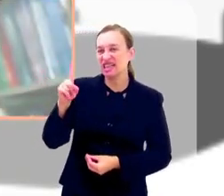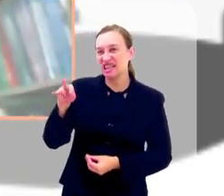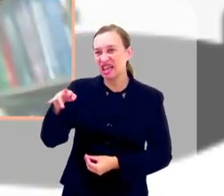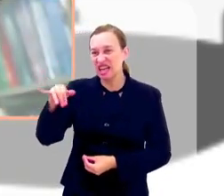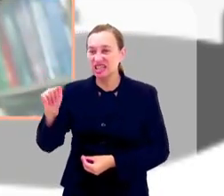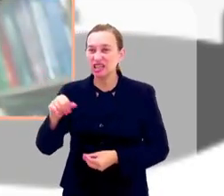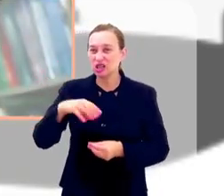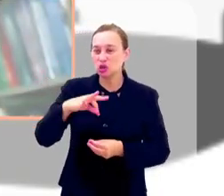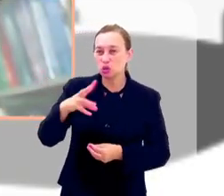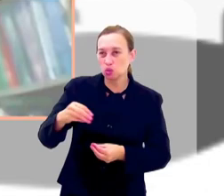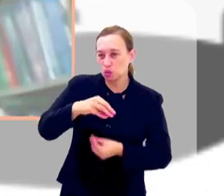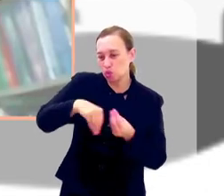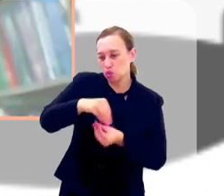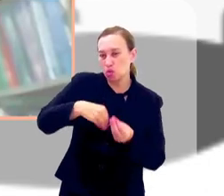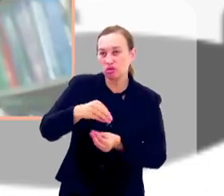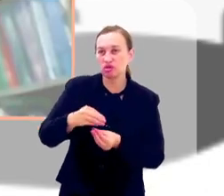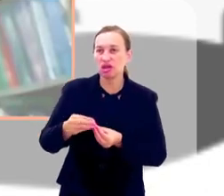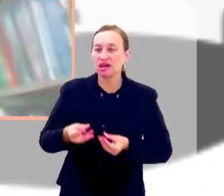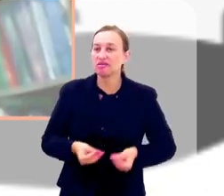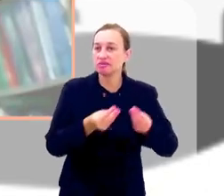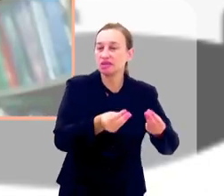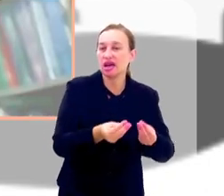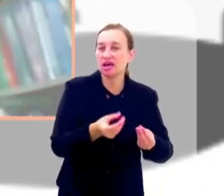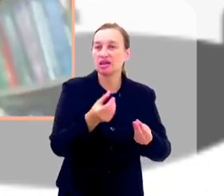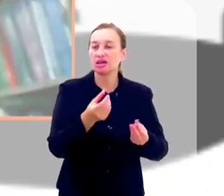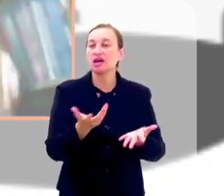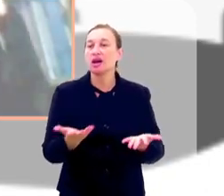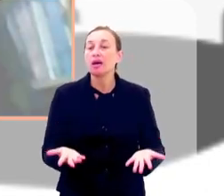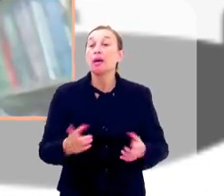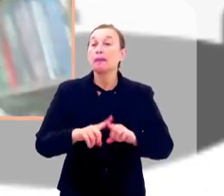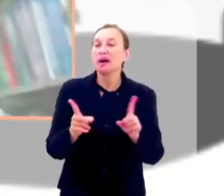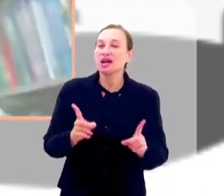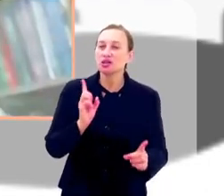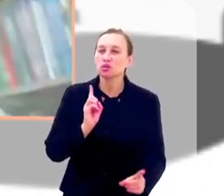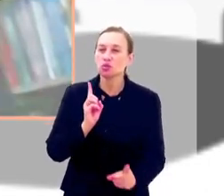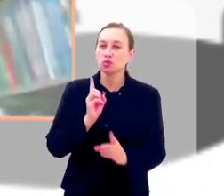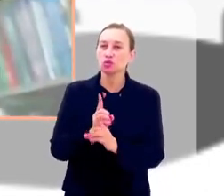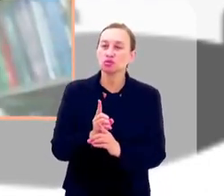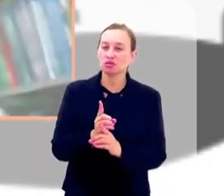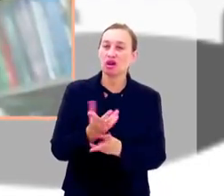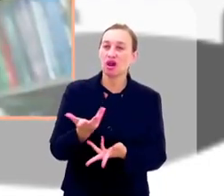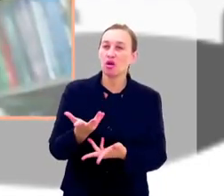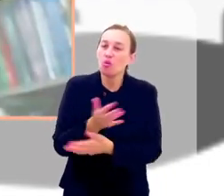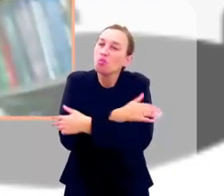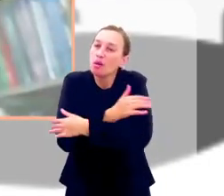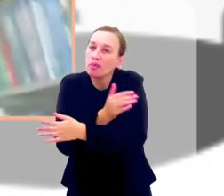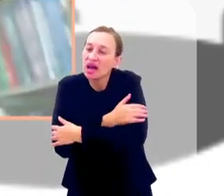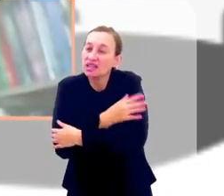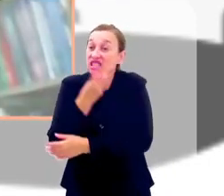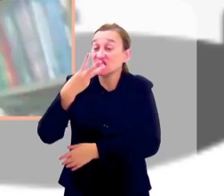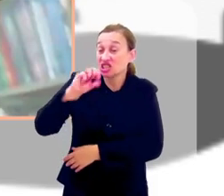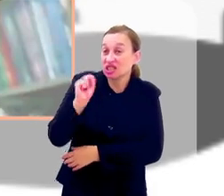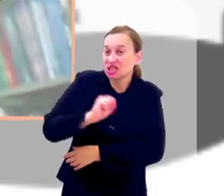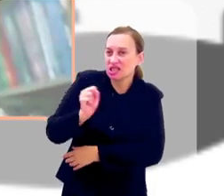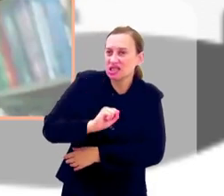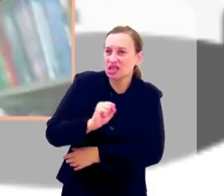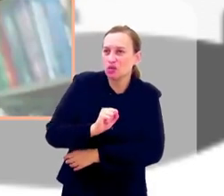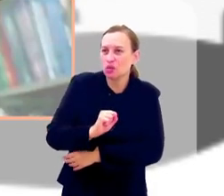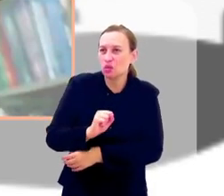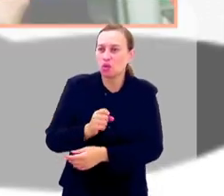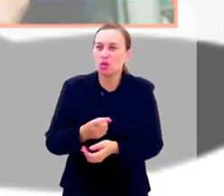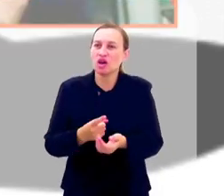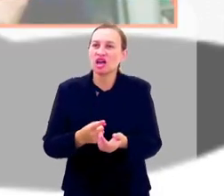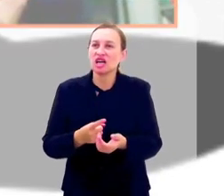problema. O que vale destacar aqui é que quando eu descubro que um abraço de 30 segundos me